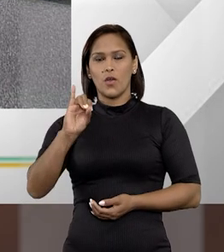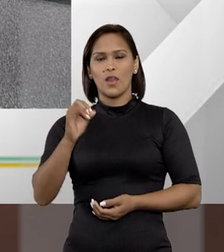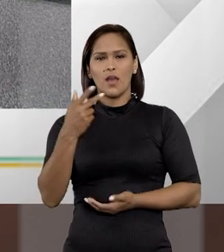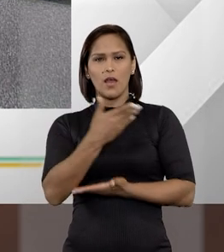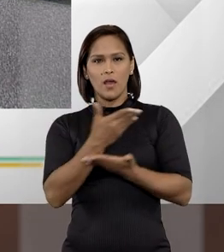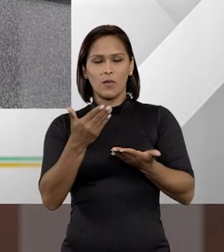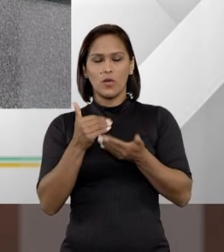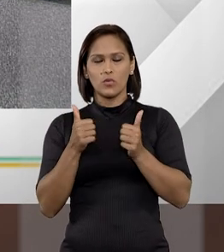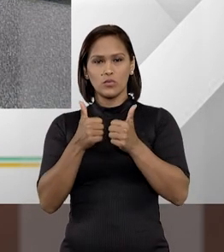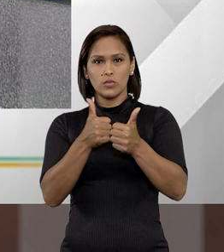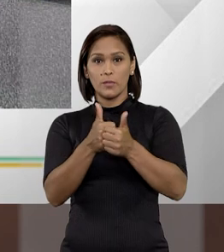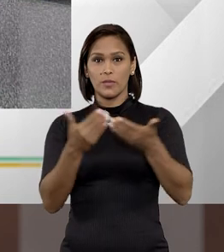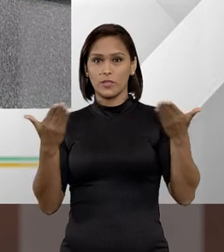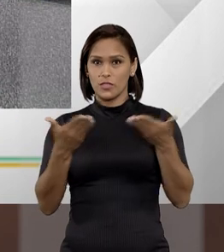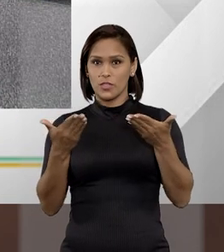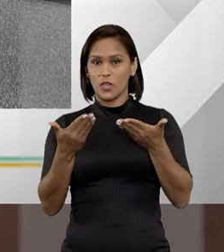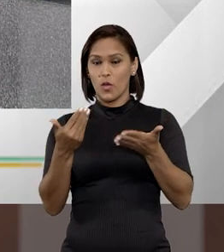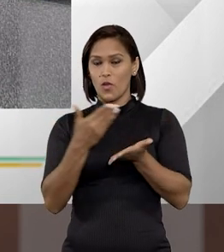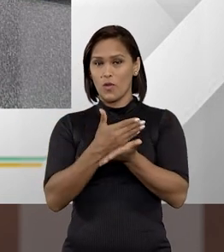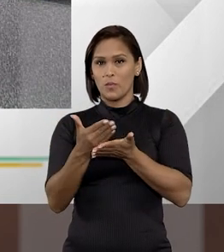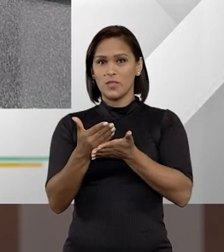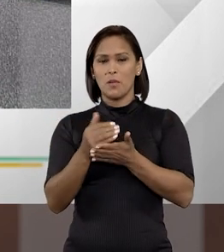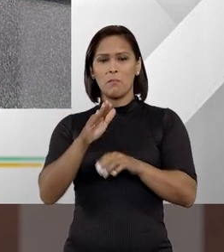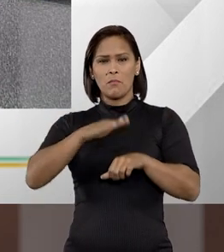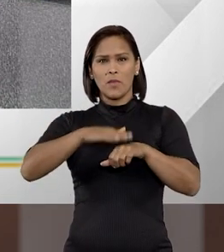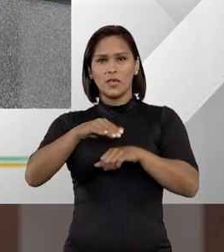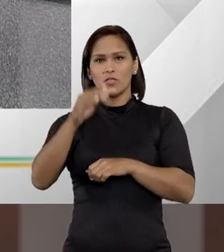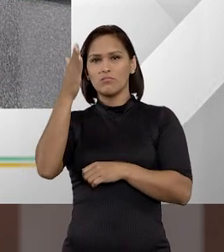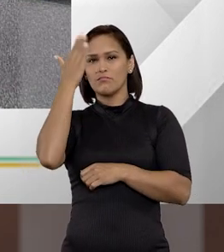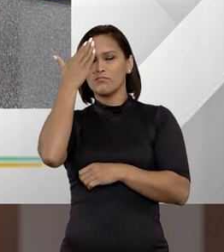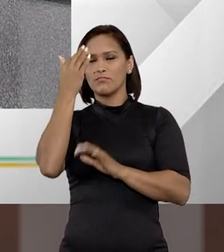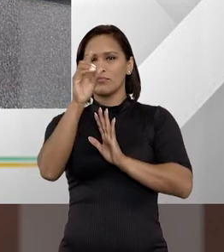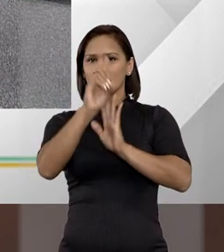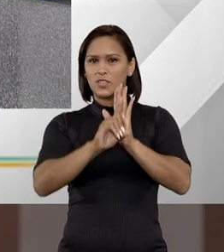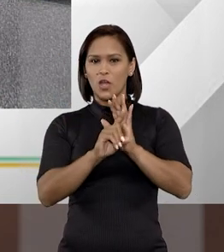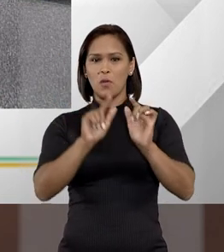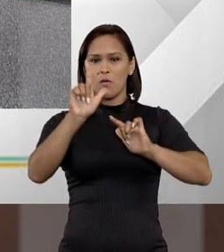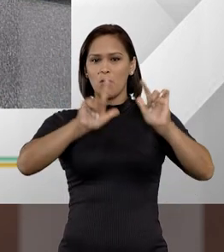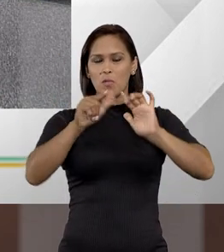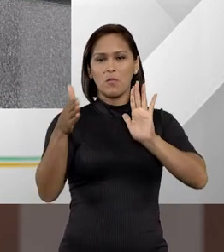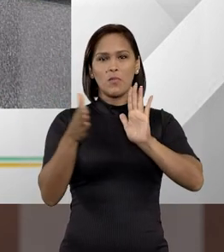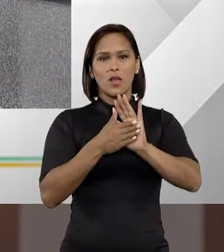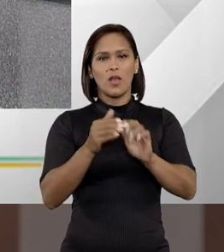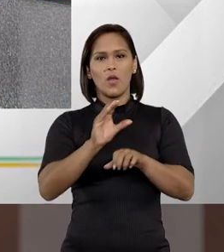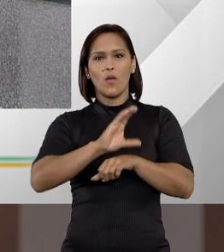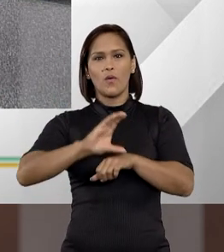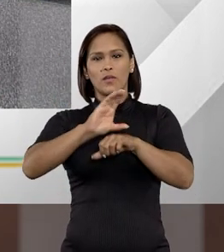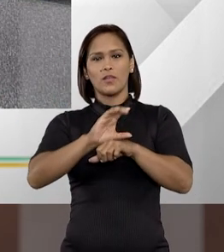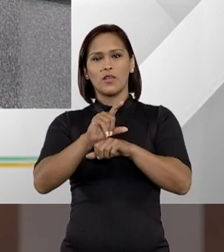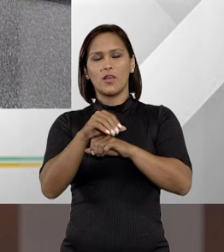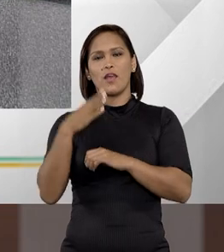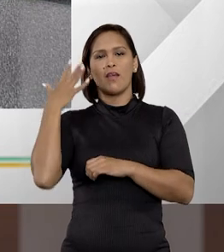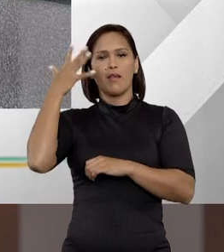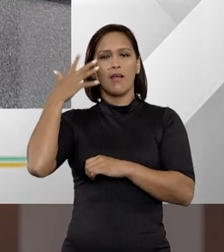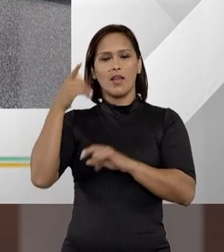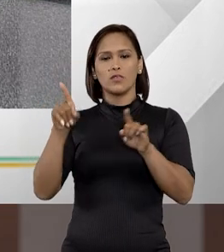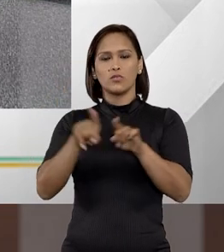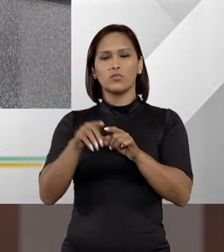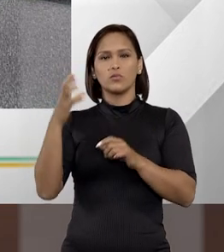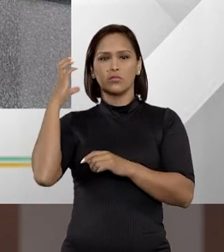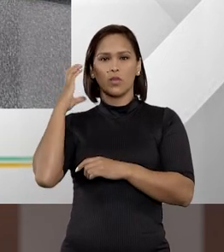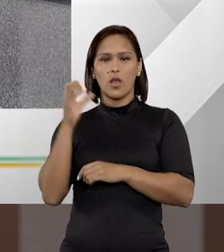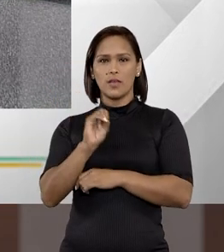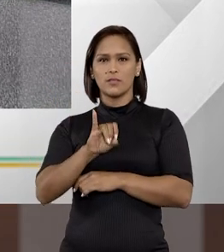Olá, para você que nos acompanha a partir de agora está começando mais um Entender Direito, um programa da Coordenadoria de TV e Rádio do